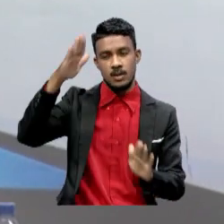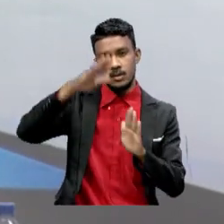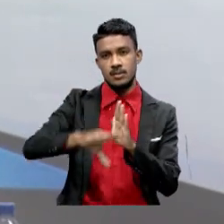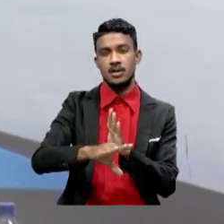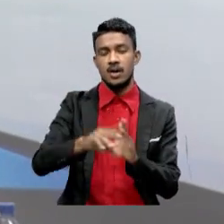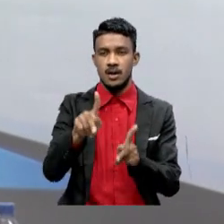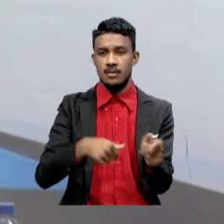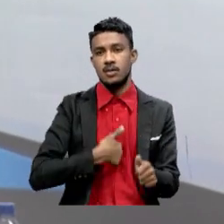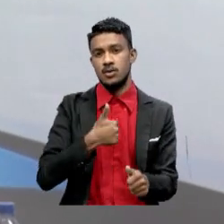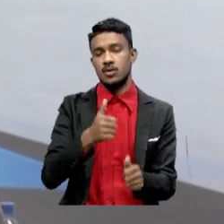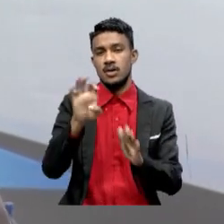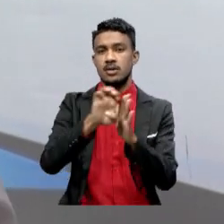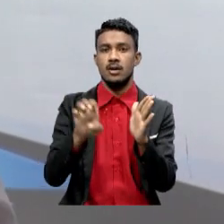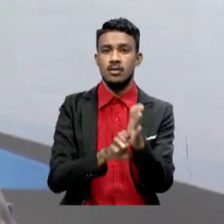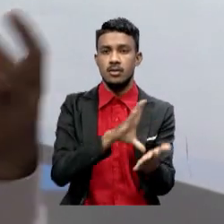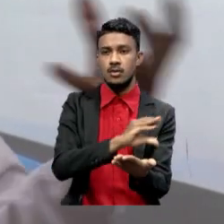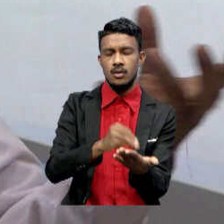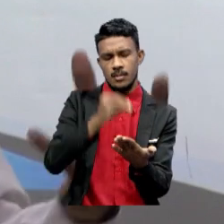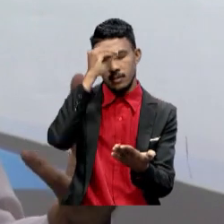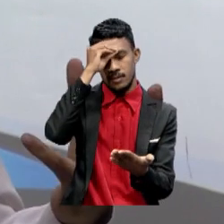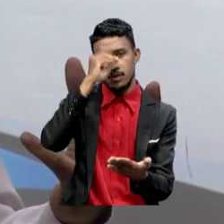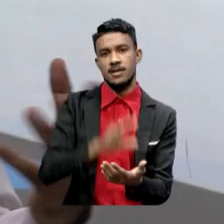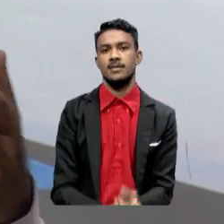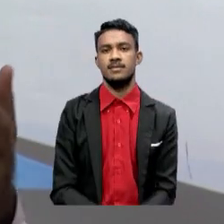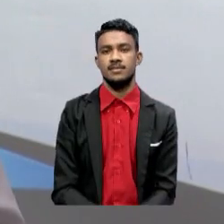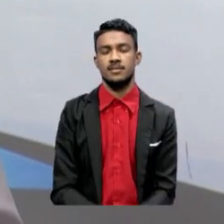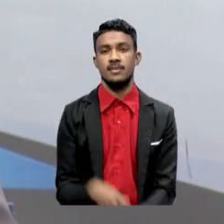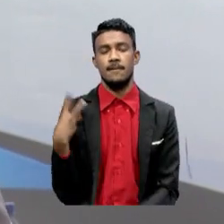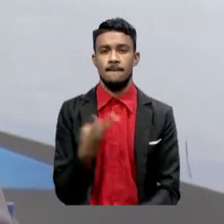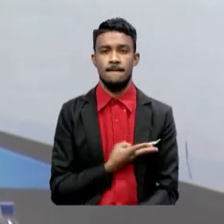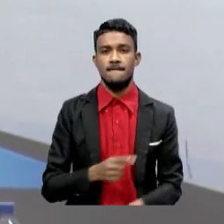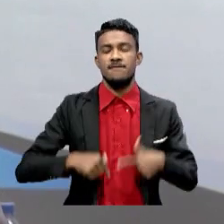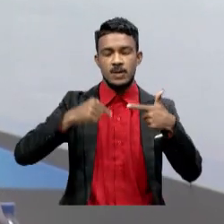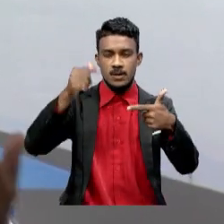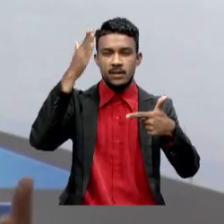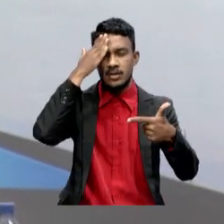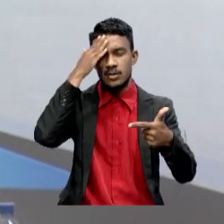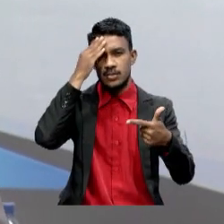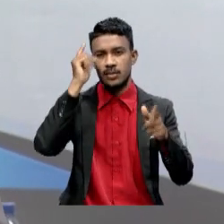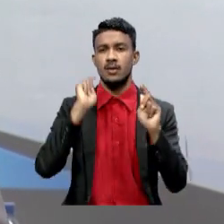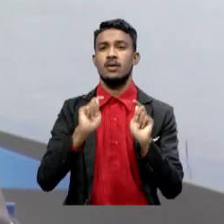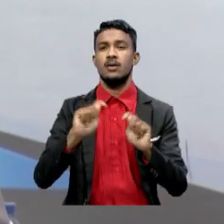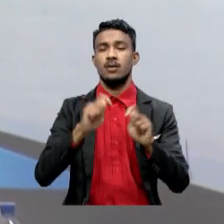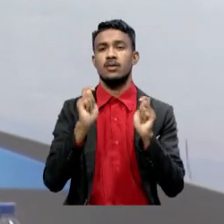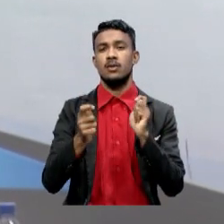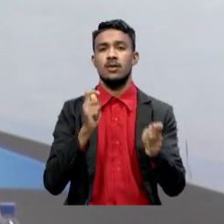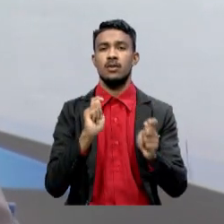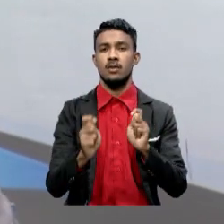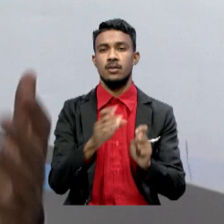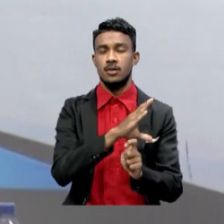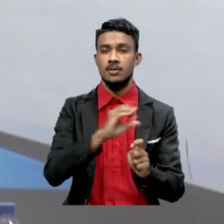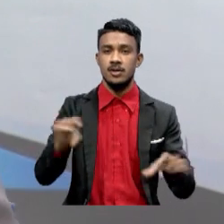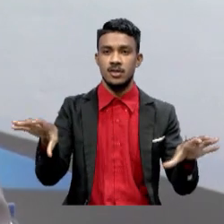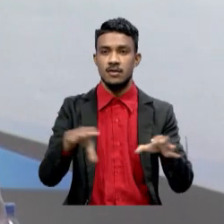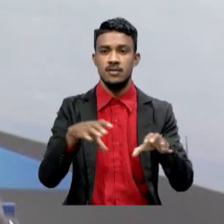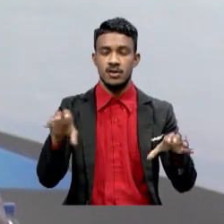ni yang akademik ni yang lebih kita sih korazit sih kokotok kolaborasi moso institusi akademik sih sira